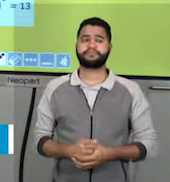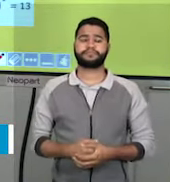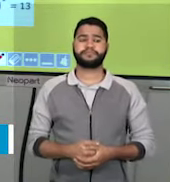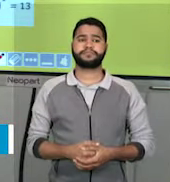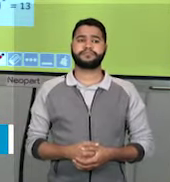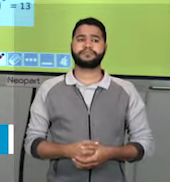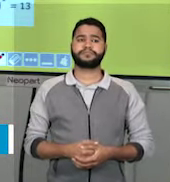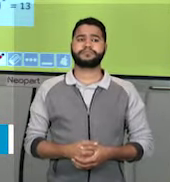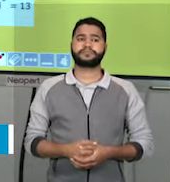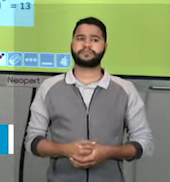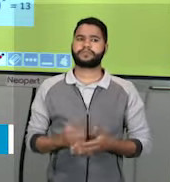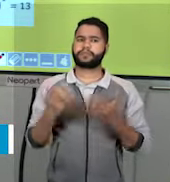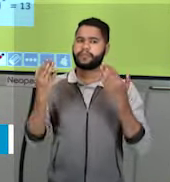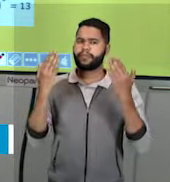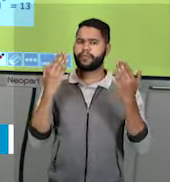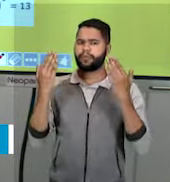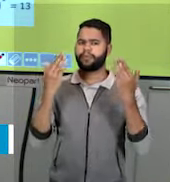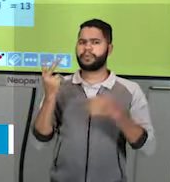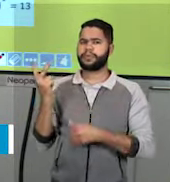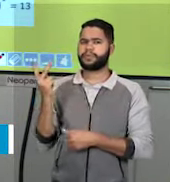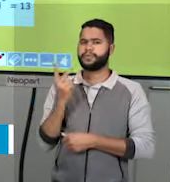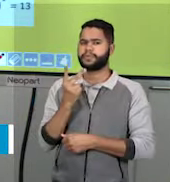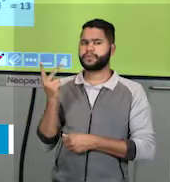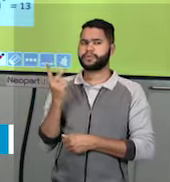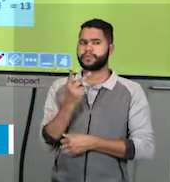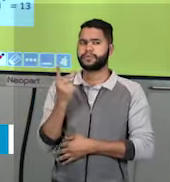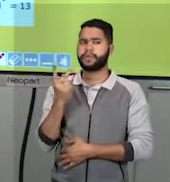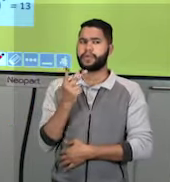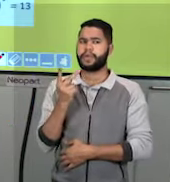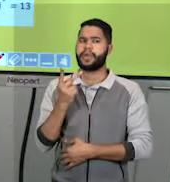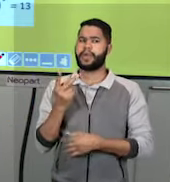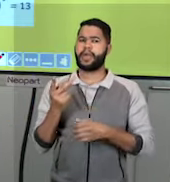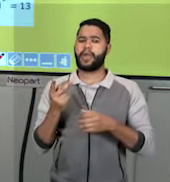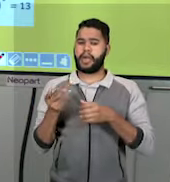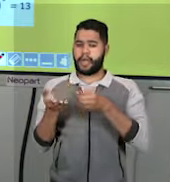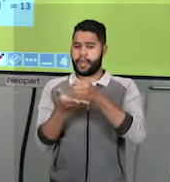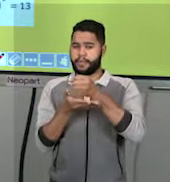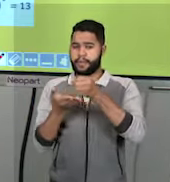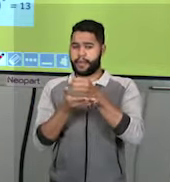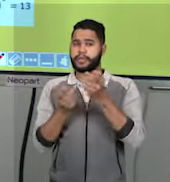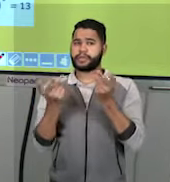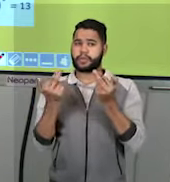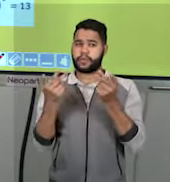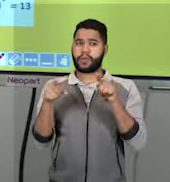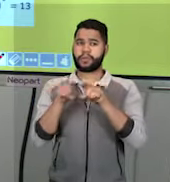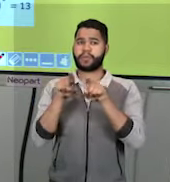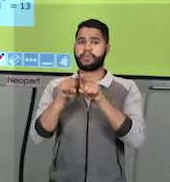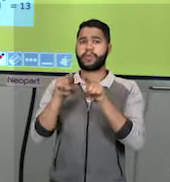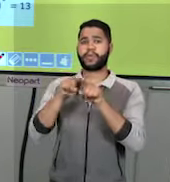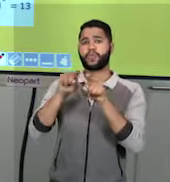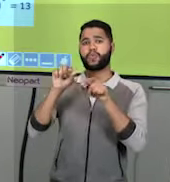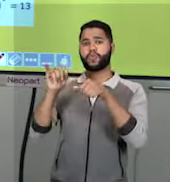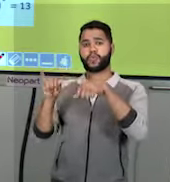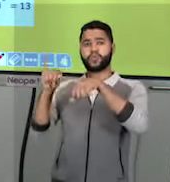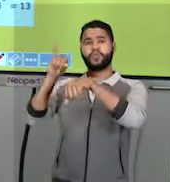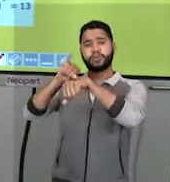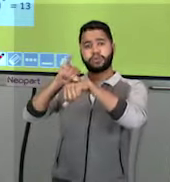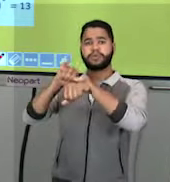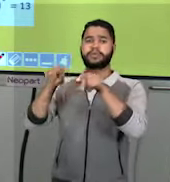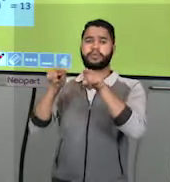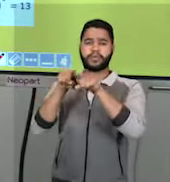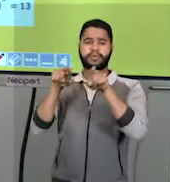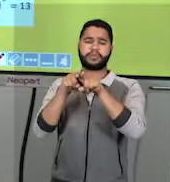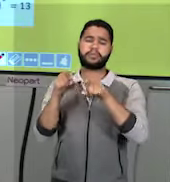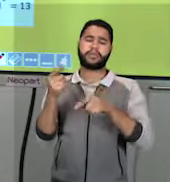assim. Comparando agora as duas coisas, ó, a base é igual. E o expoente também, como é igualdade, o expoente também tem que ser igual.